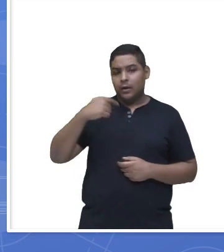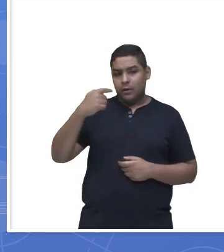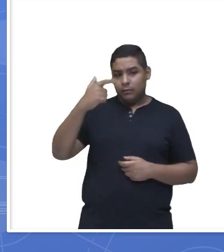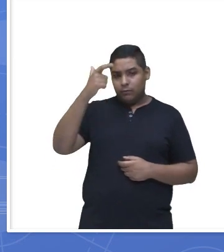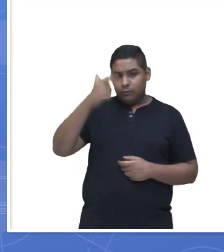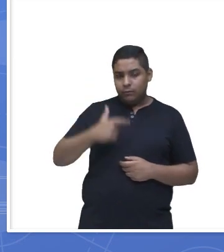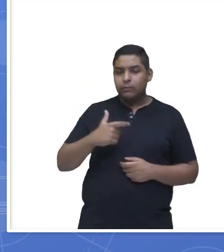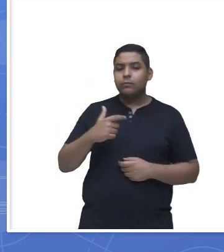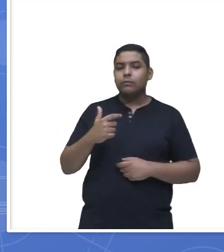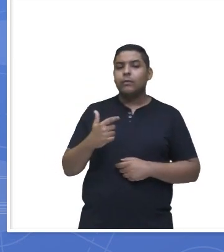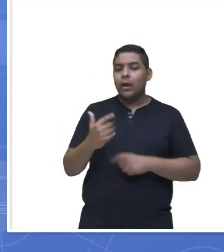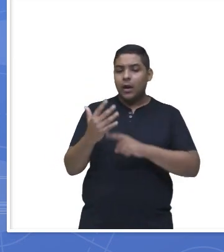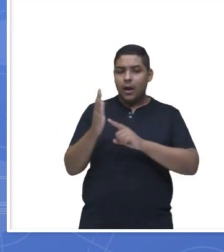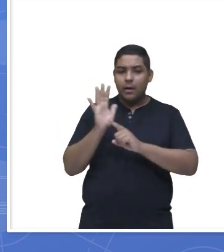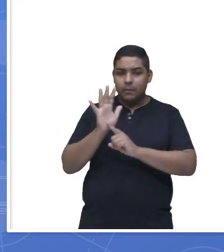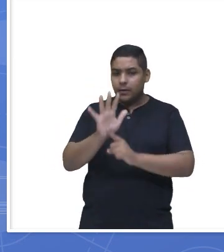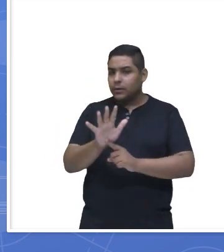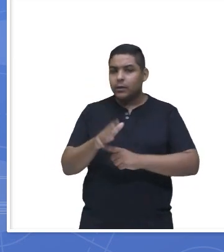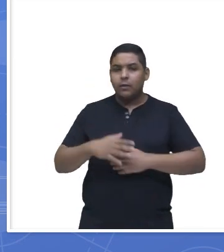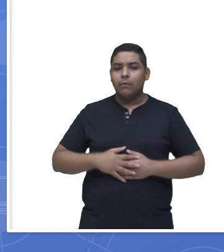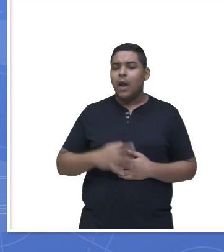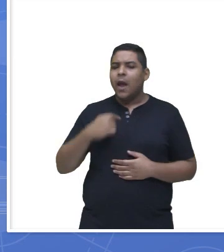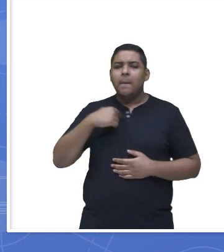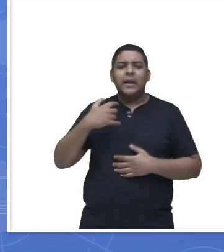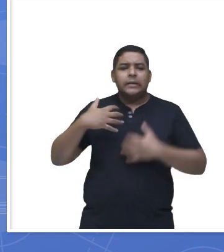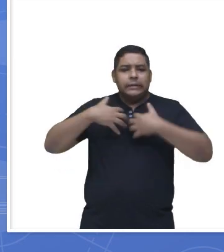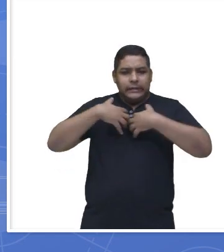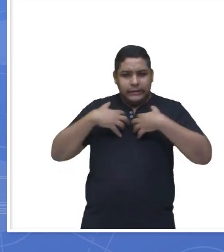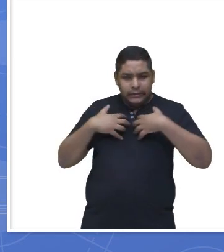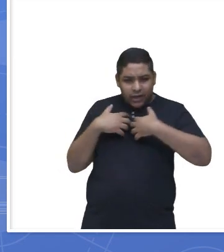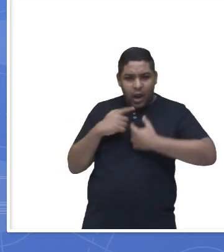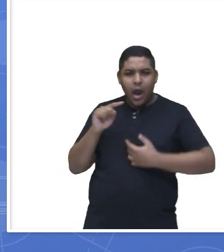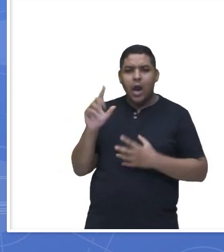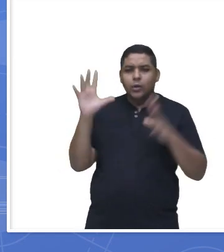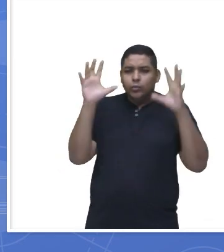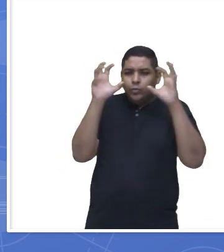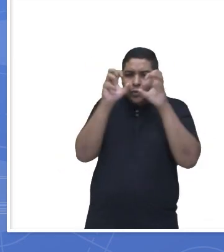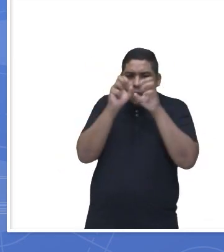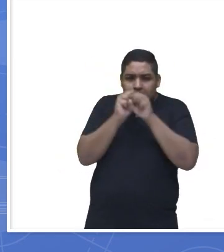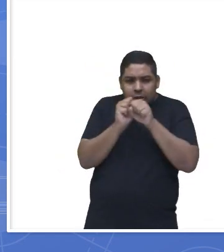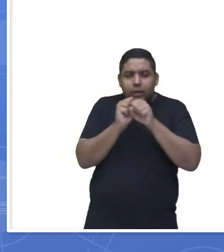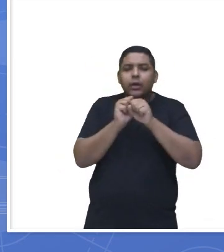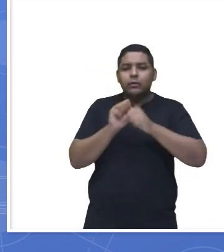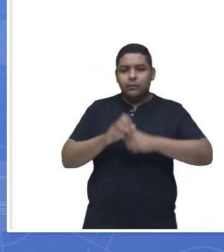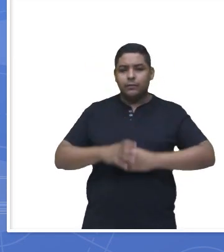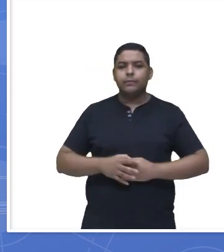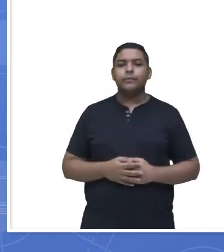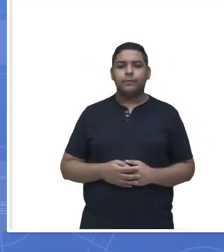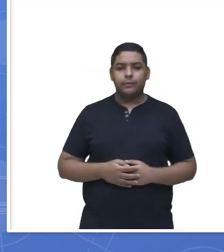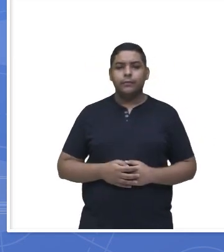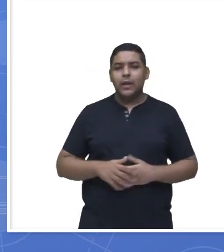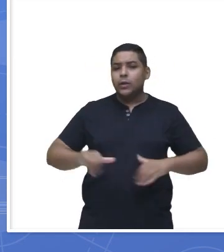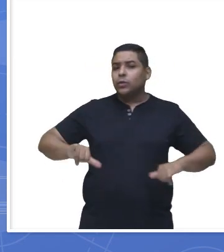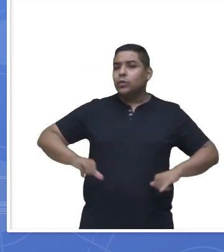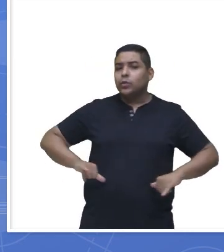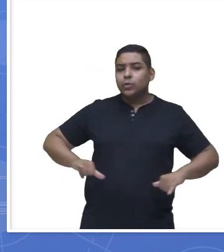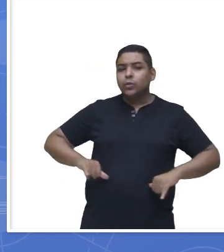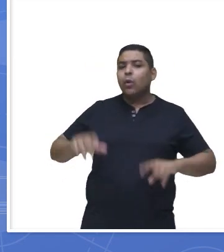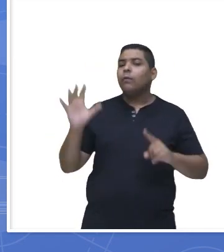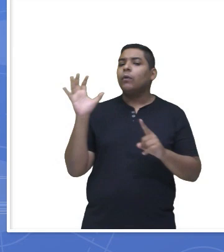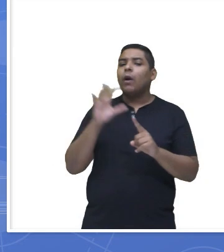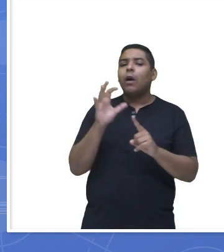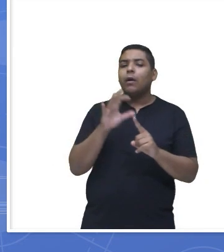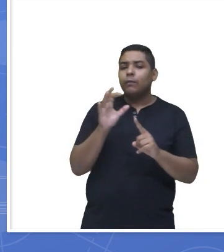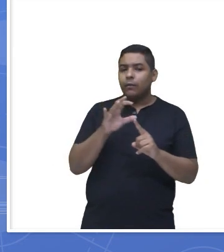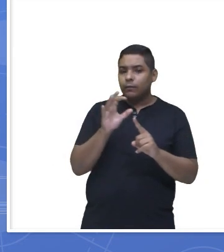E ele continua. Monstro de escuridão e rutilância. Olha como ele apresenta. Sofro a